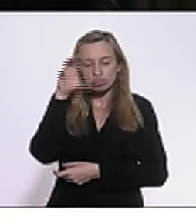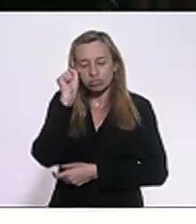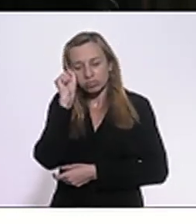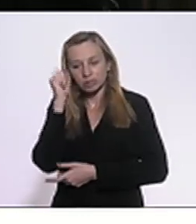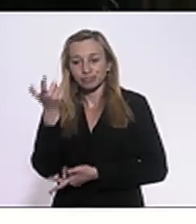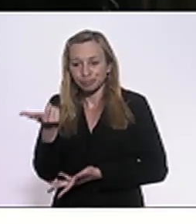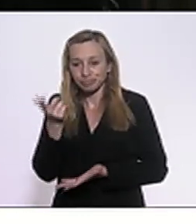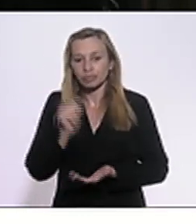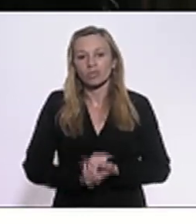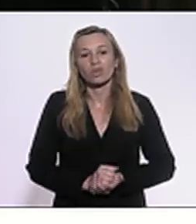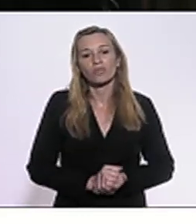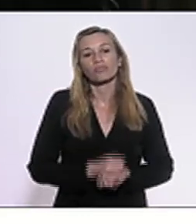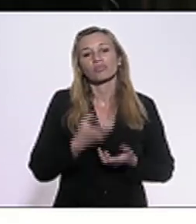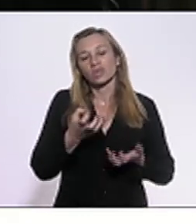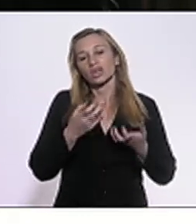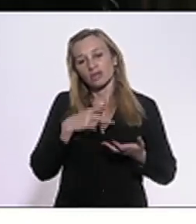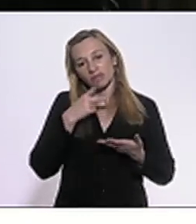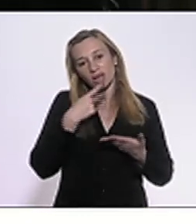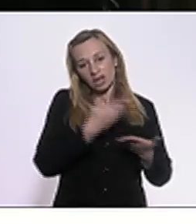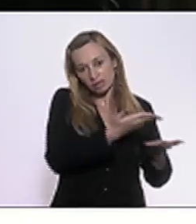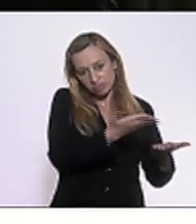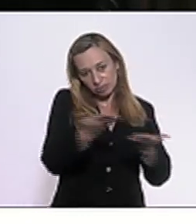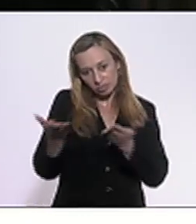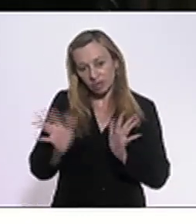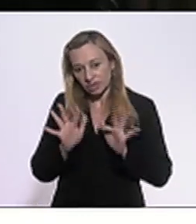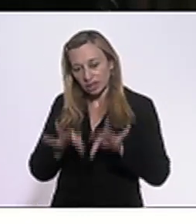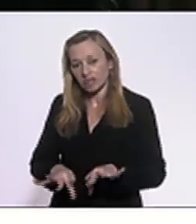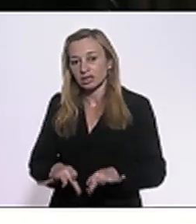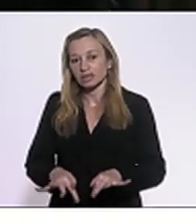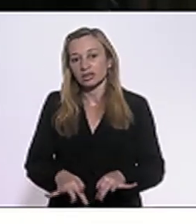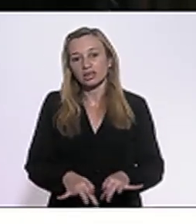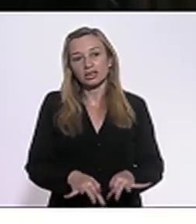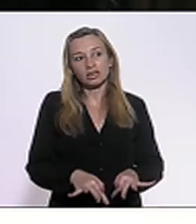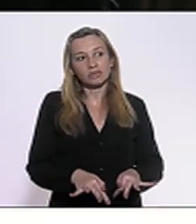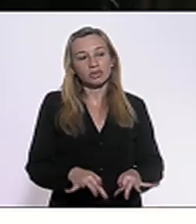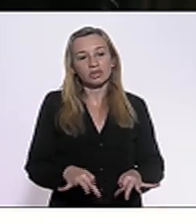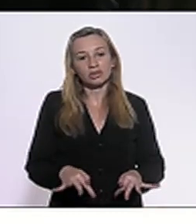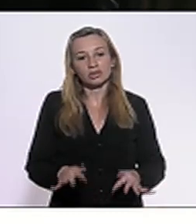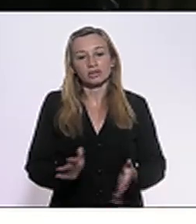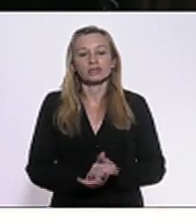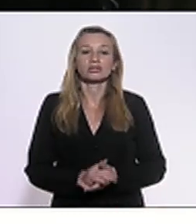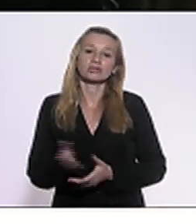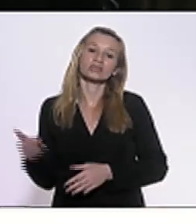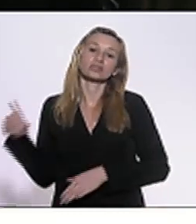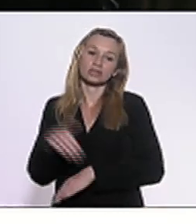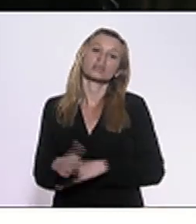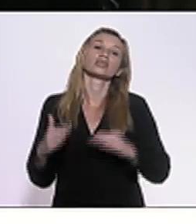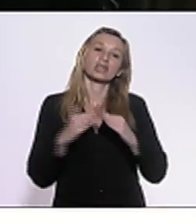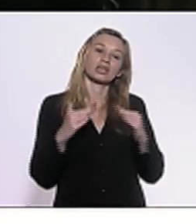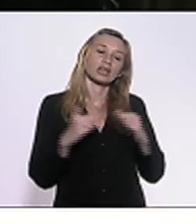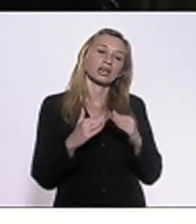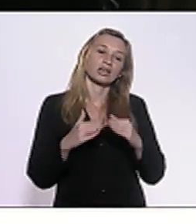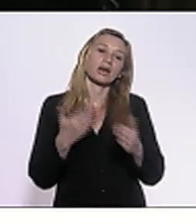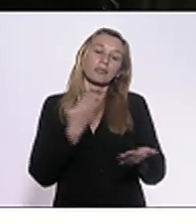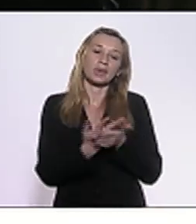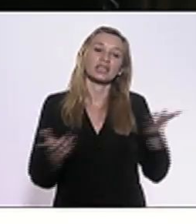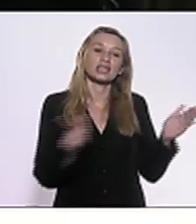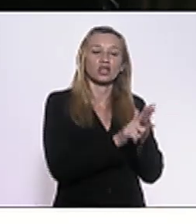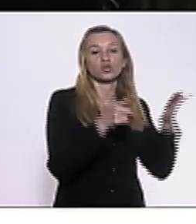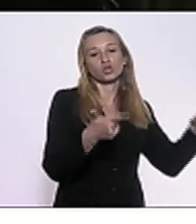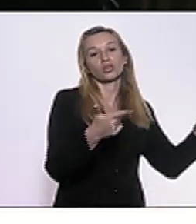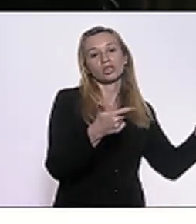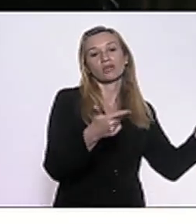Então, eu queria dar a palavra aos senhores para a gente concluir, senão os senhores vão chegar muito tarde em casa, vão perder o Jornal